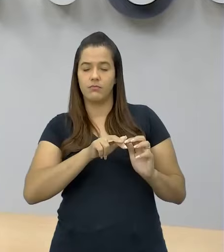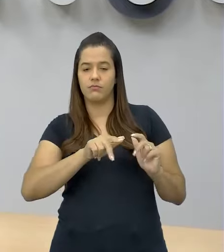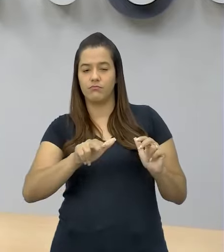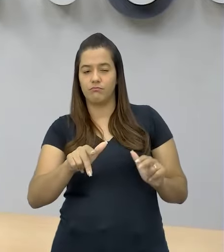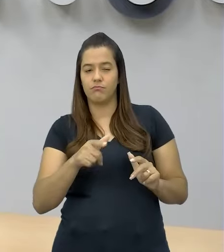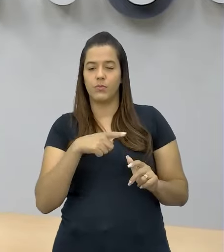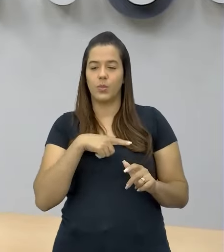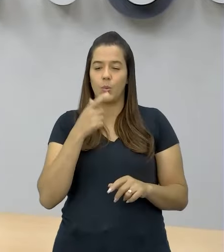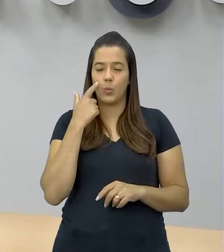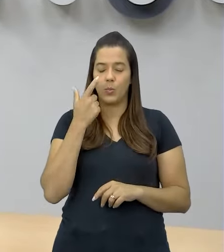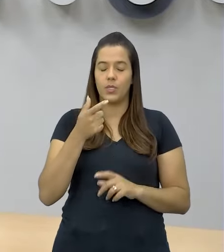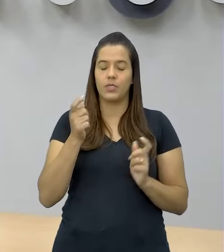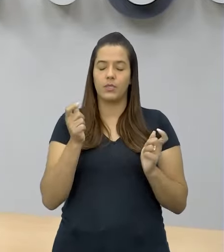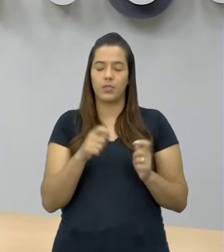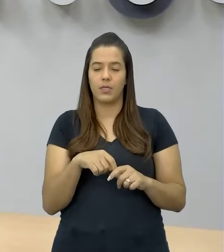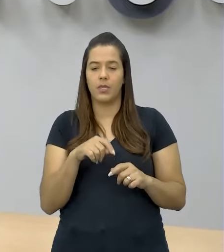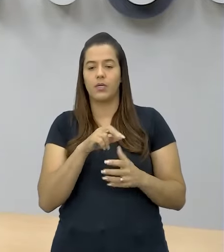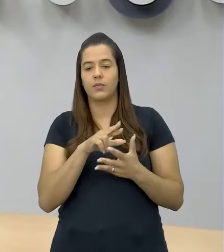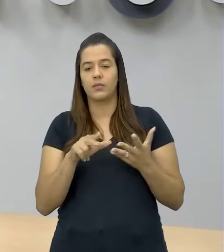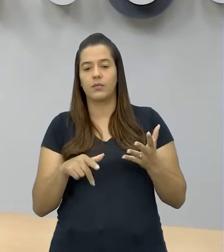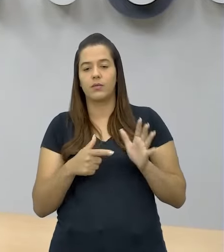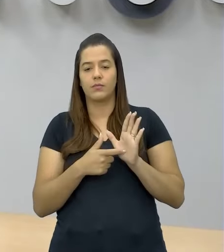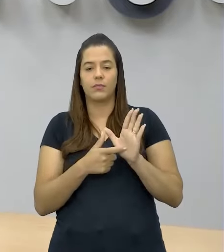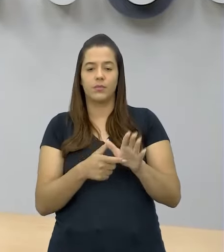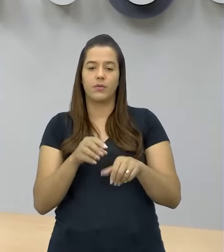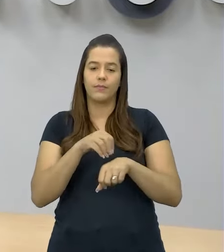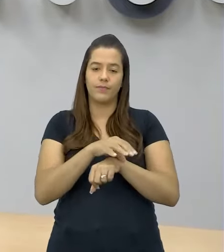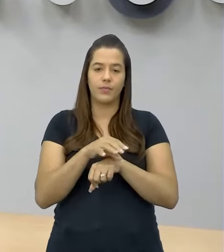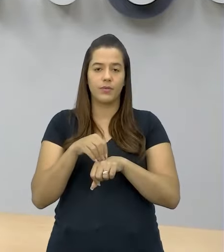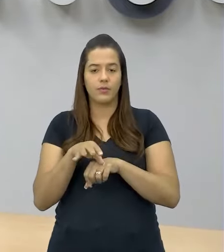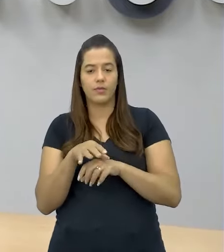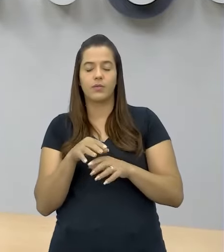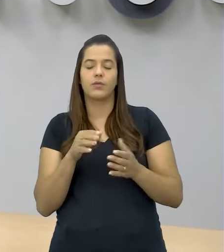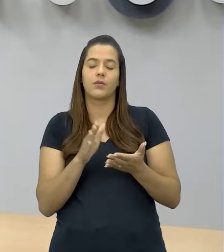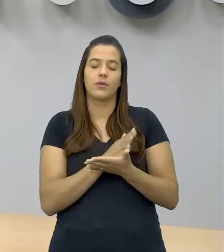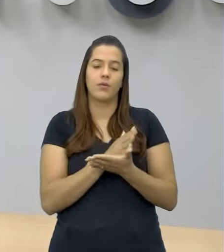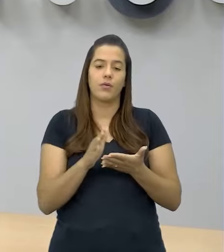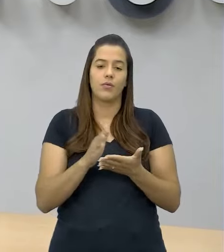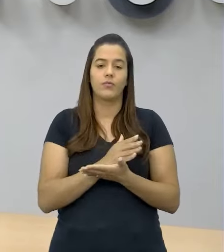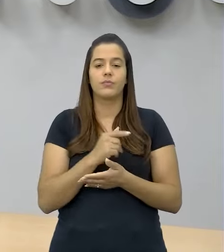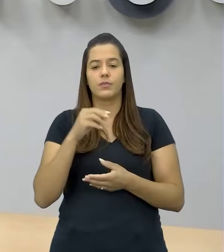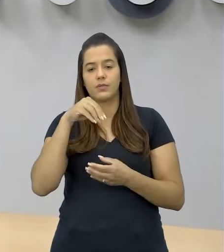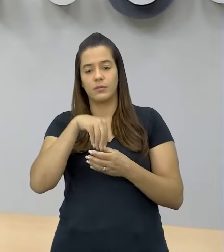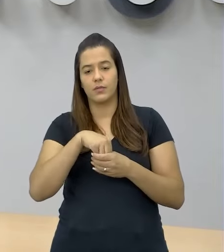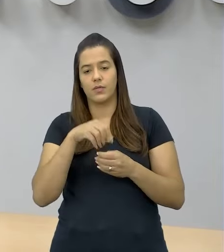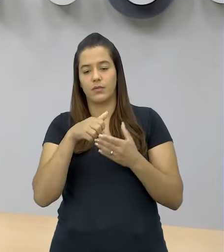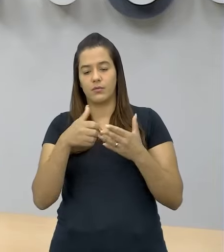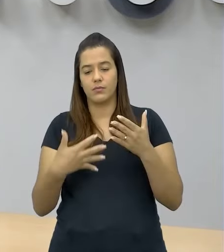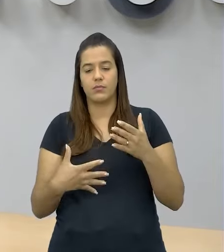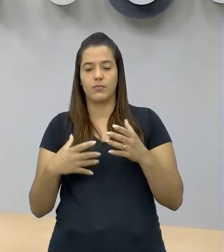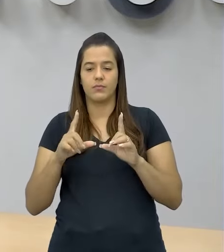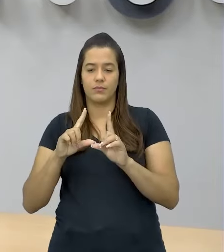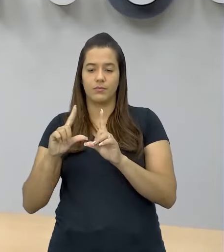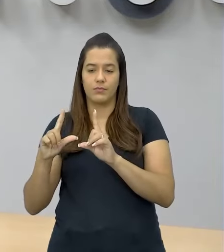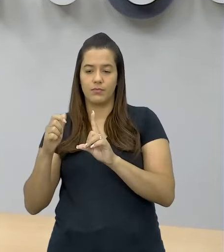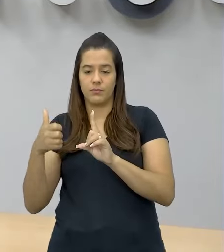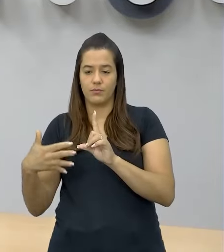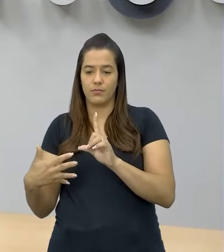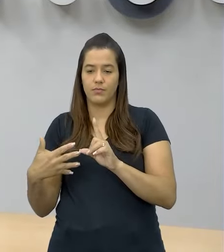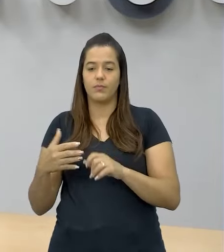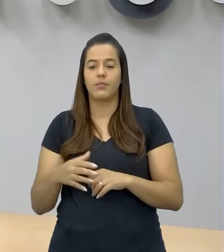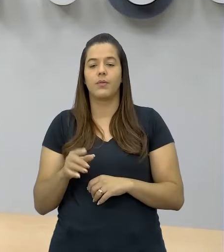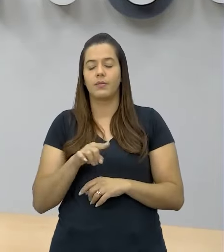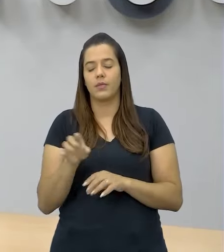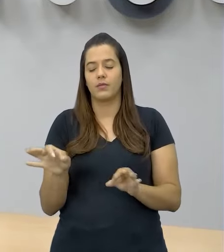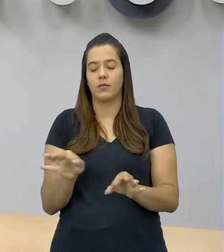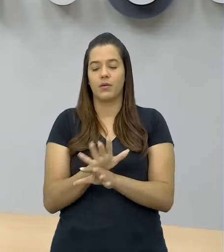vai abordar uma específica que são aqui que estão presentes, né, as dicas, as sugestões que estão presentes no box, né? Mas elas não se esgotam